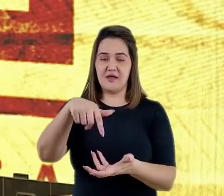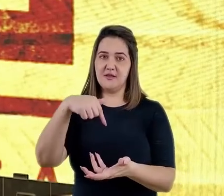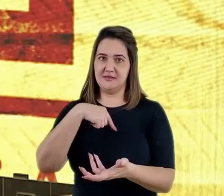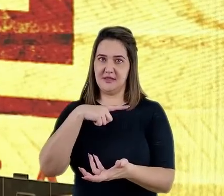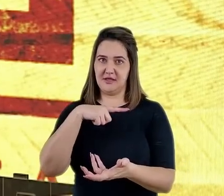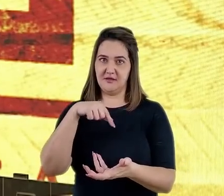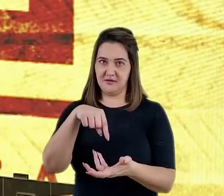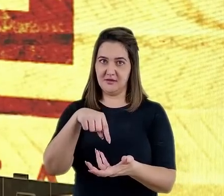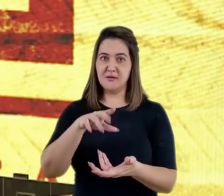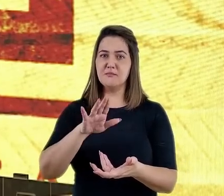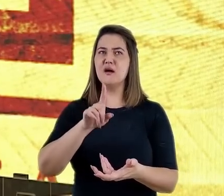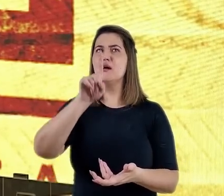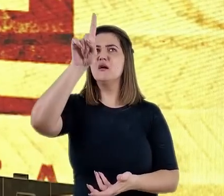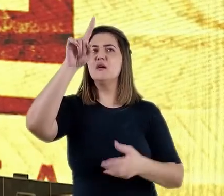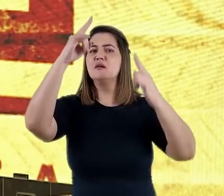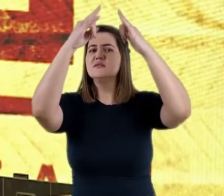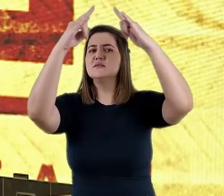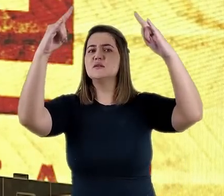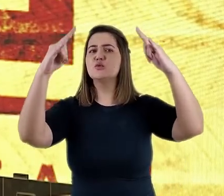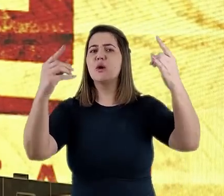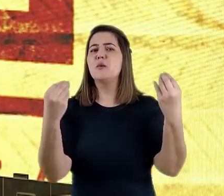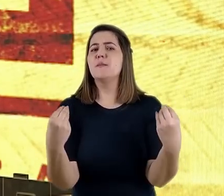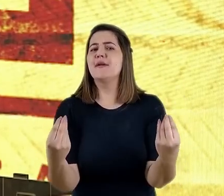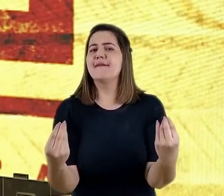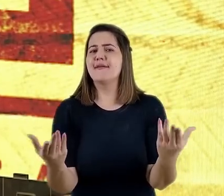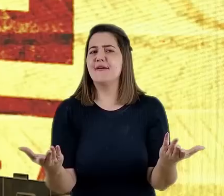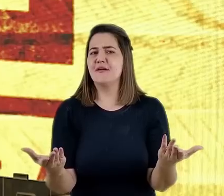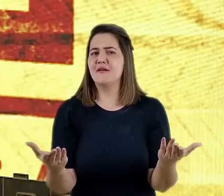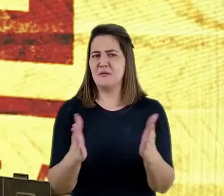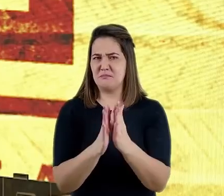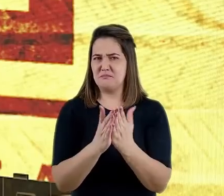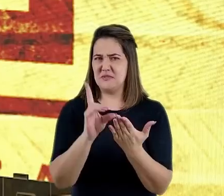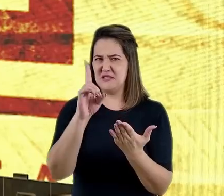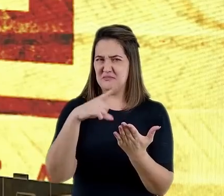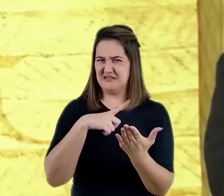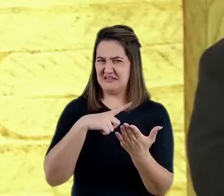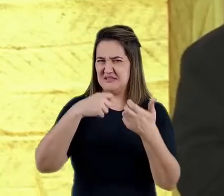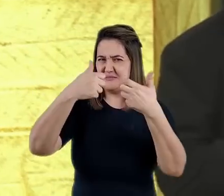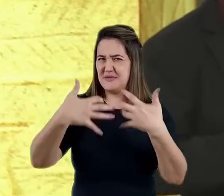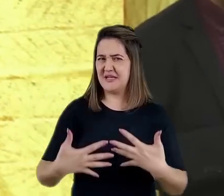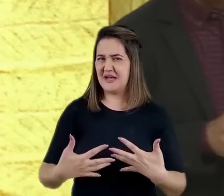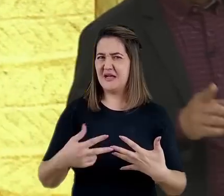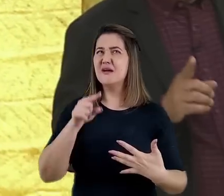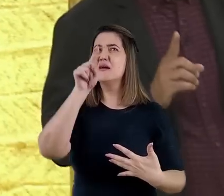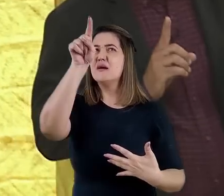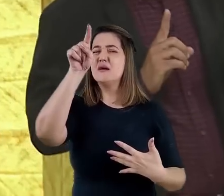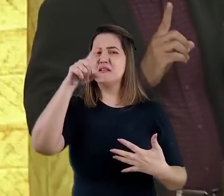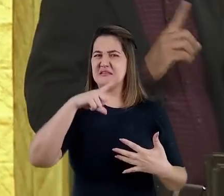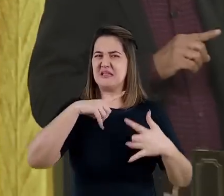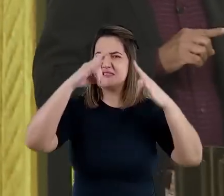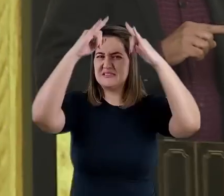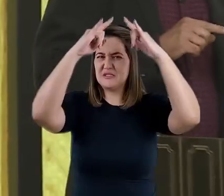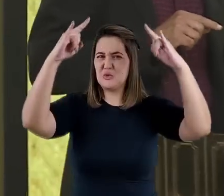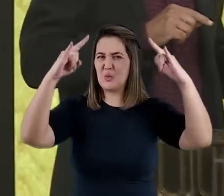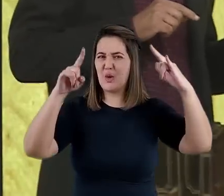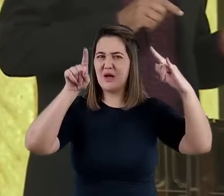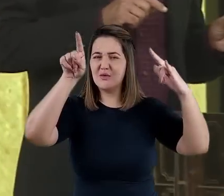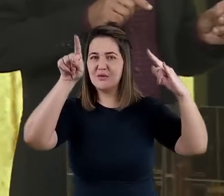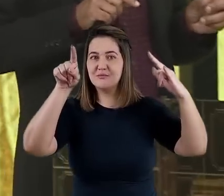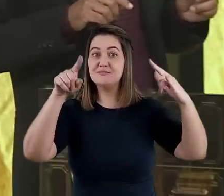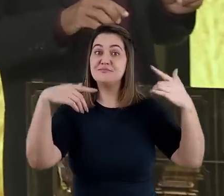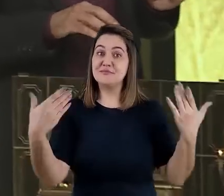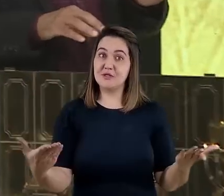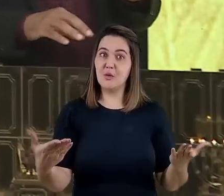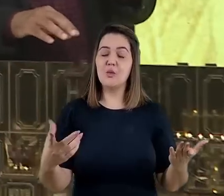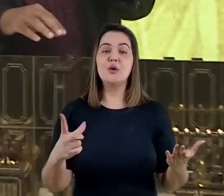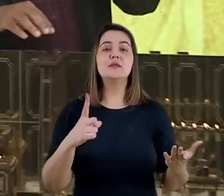Deus? E esse santuário que está lá em cima, a Bíblia fala alguma coisa sobre ele? Como esse tema do santuário